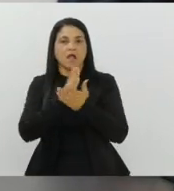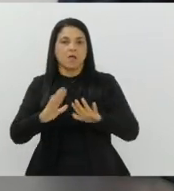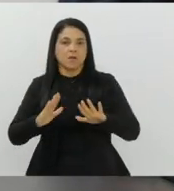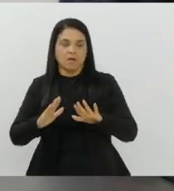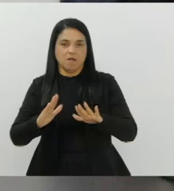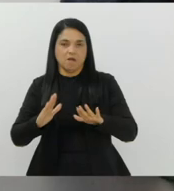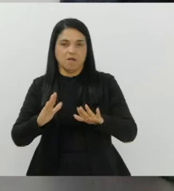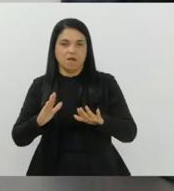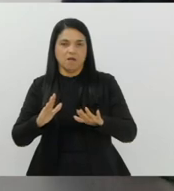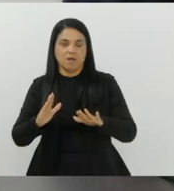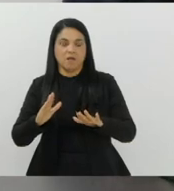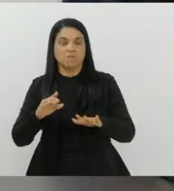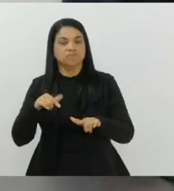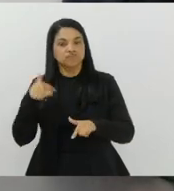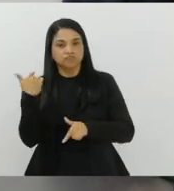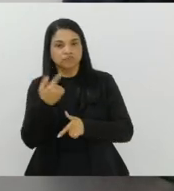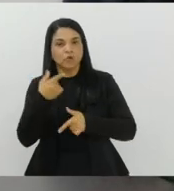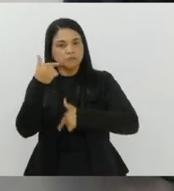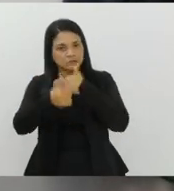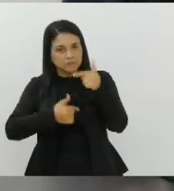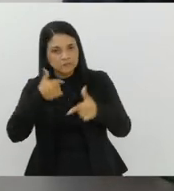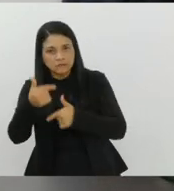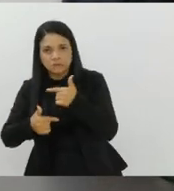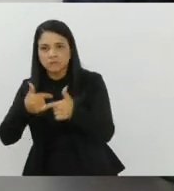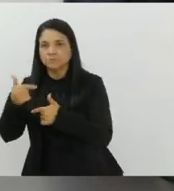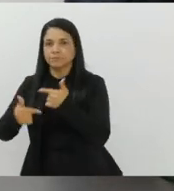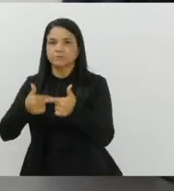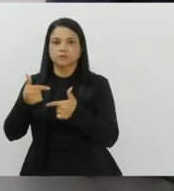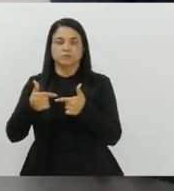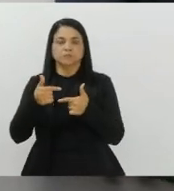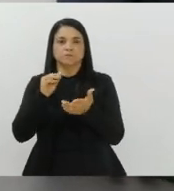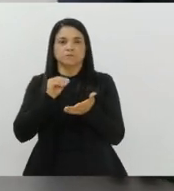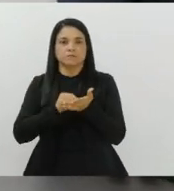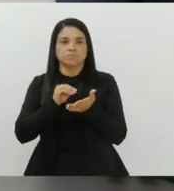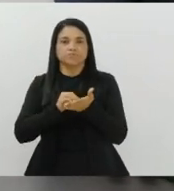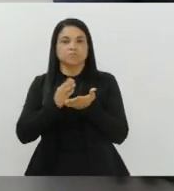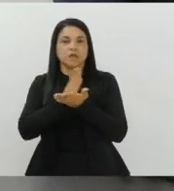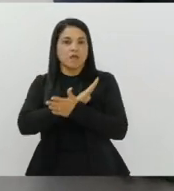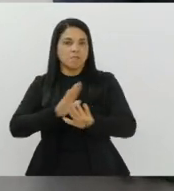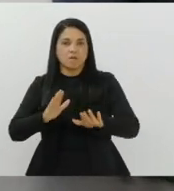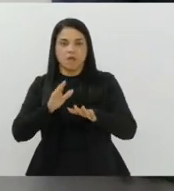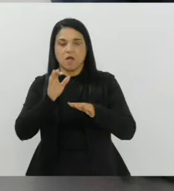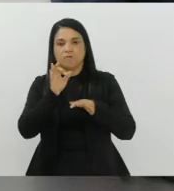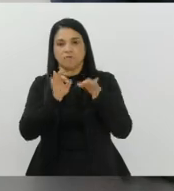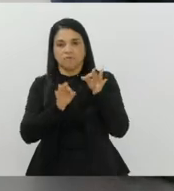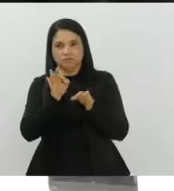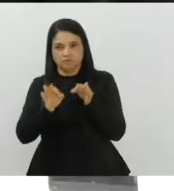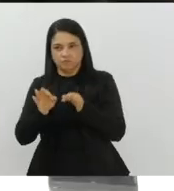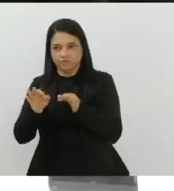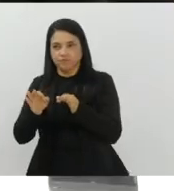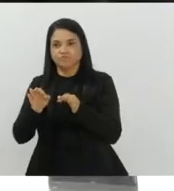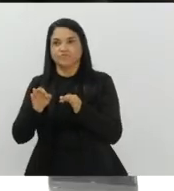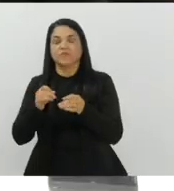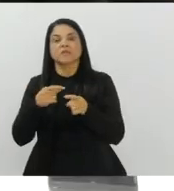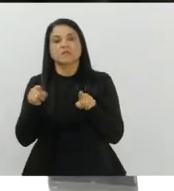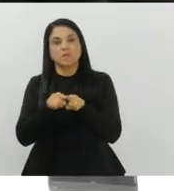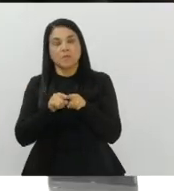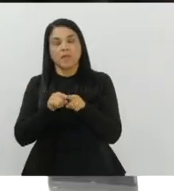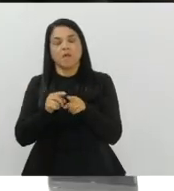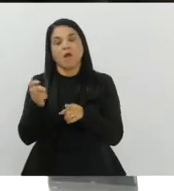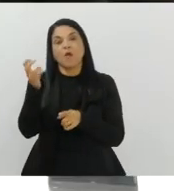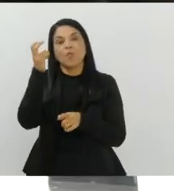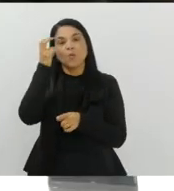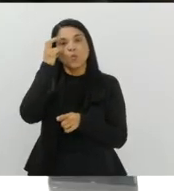trabalhando para que acabe essas injustiças. E acabar com essa cultura do descumprimento. Com certeza. Bora lá. É